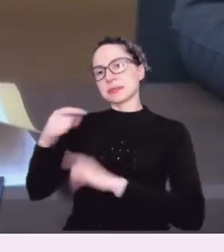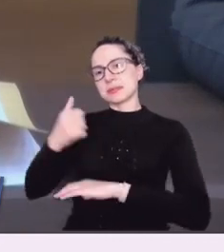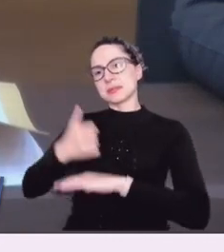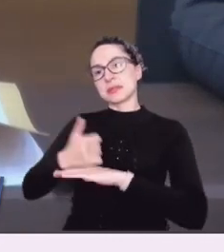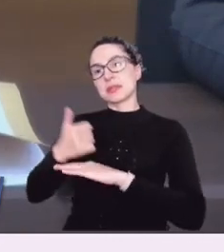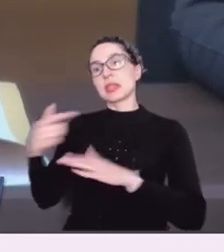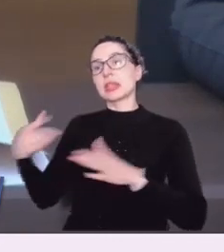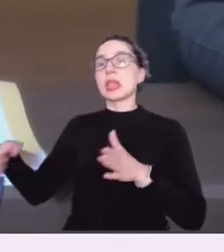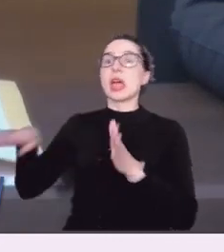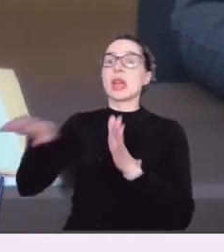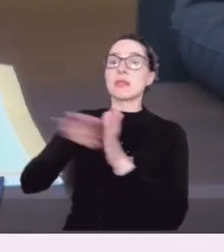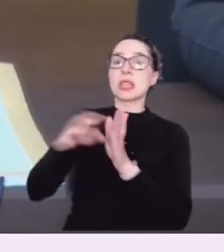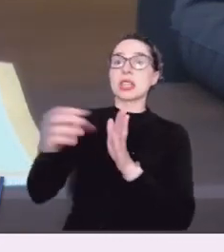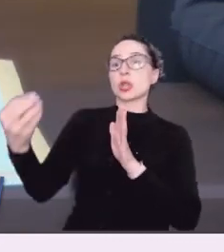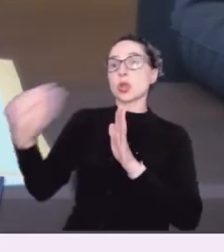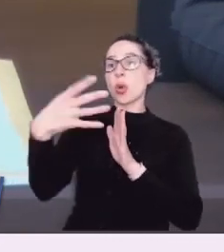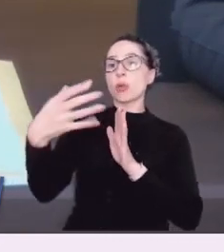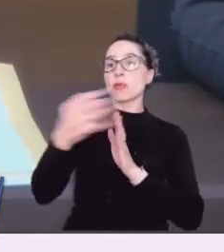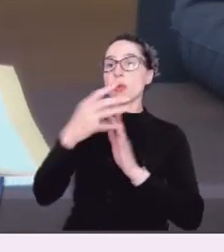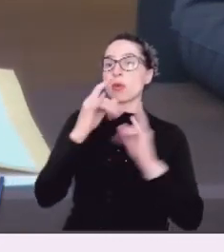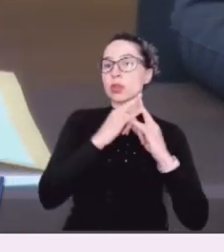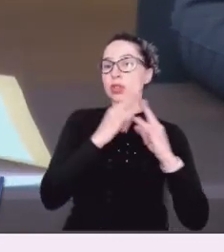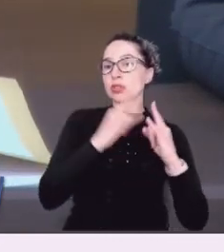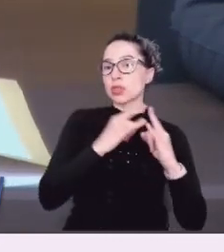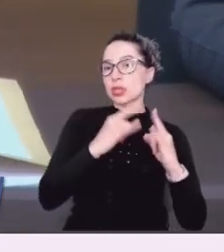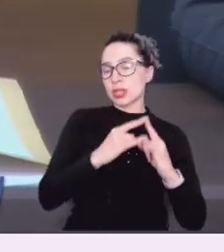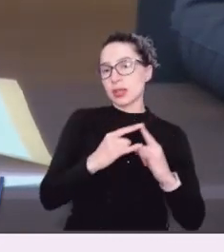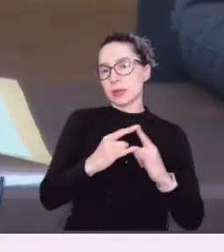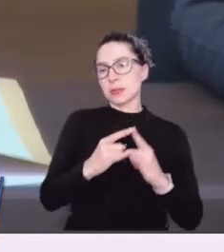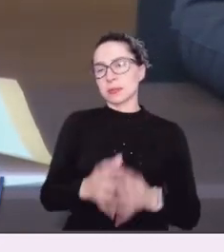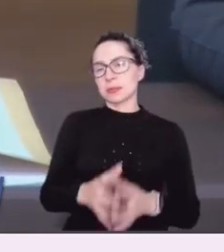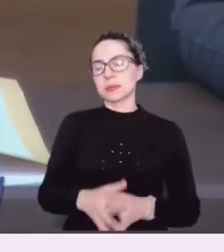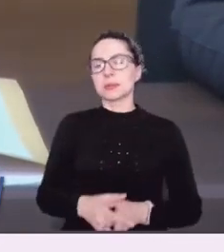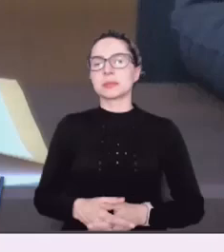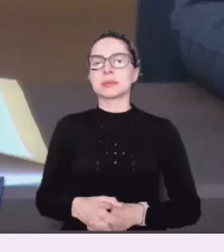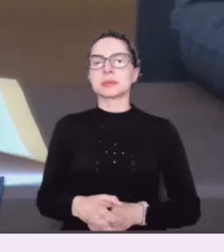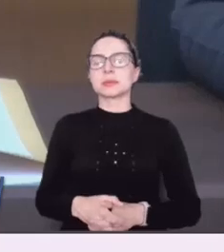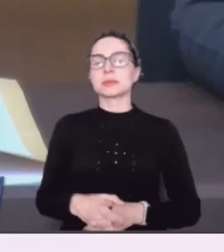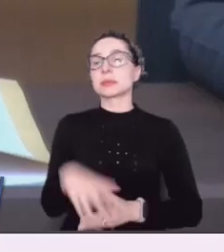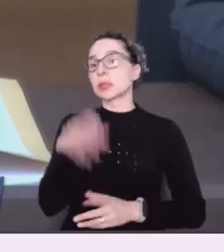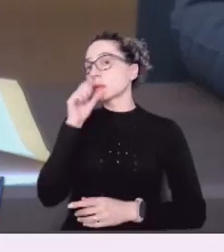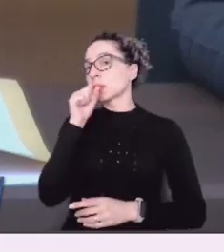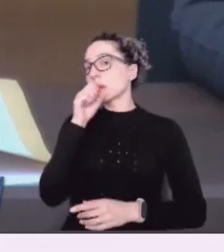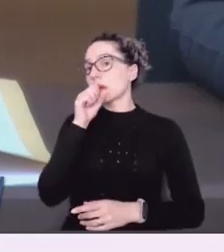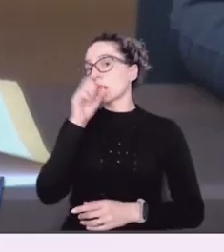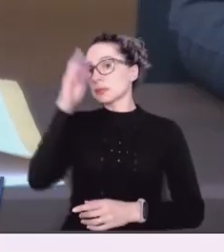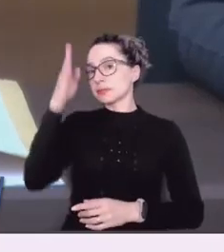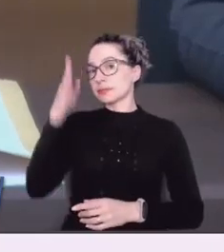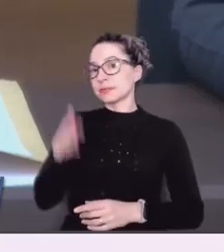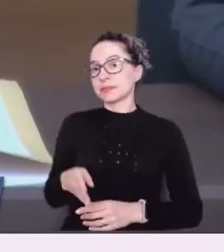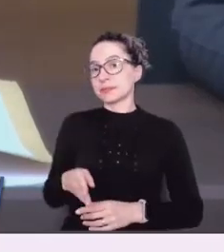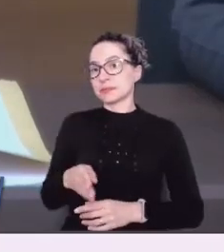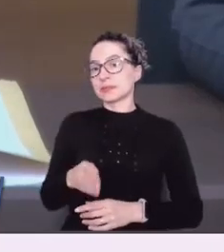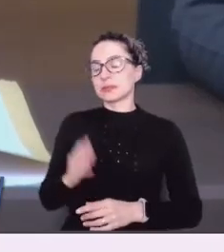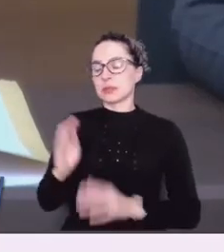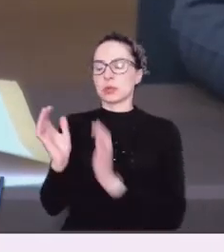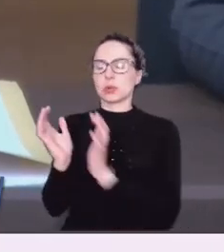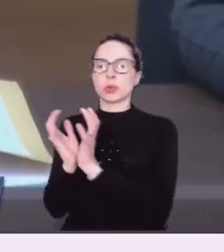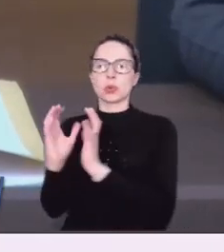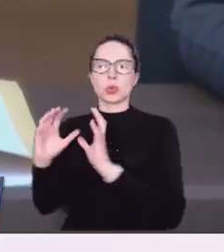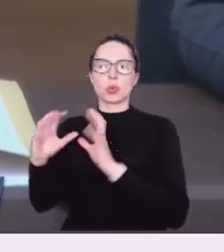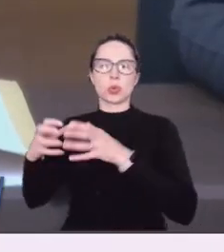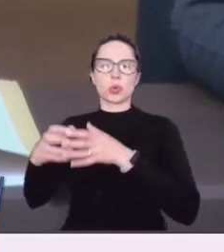outras instituições como o NUBIS. Aos sábados, com grupos de pessoas em prol